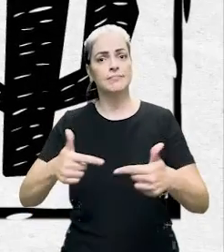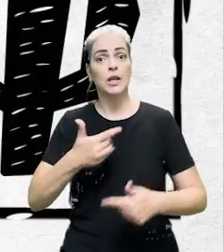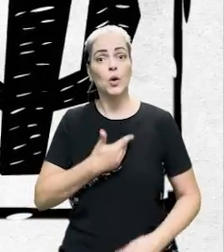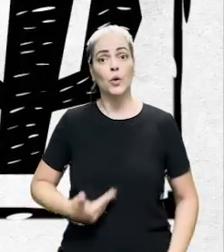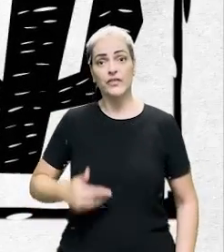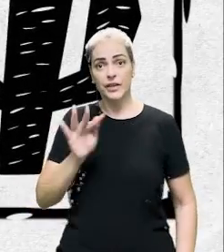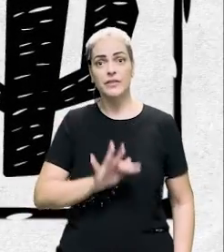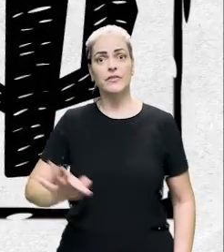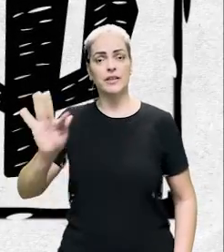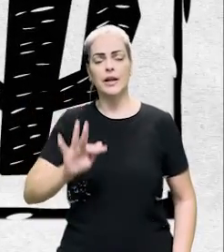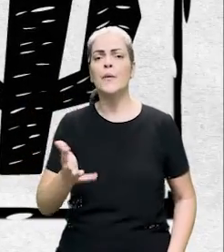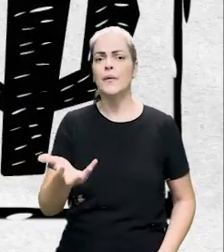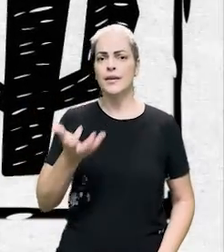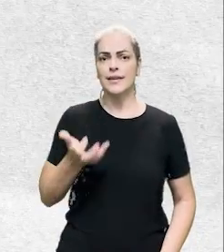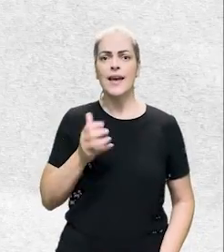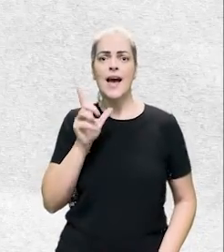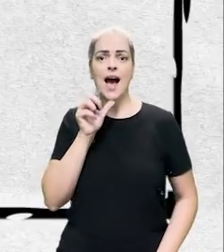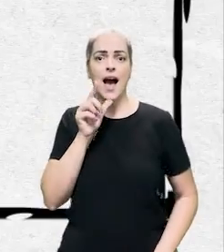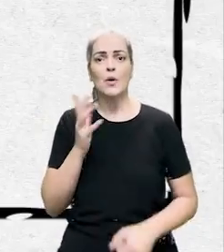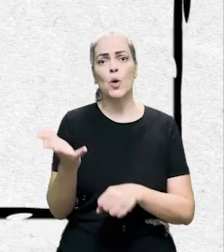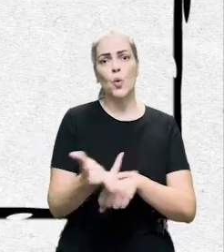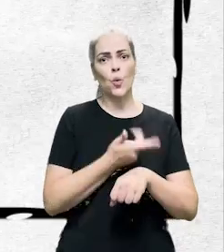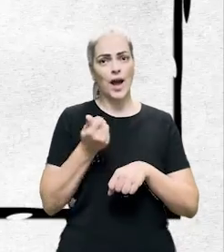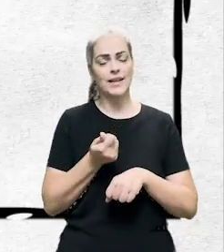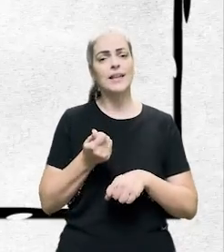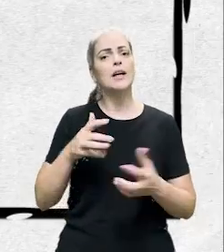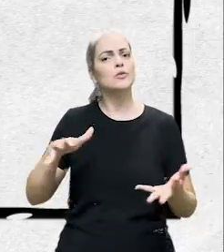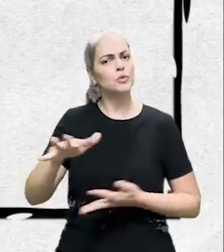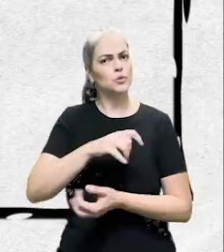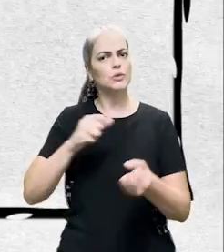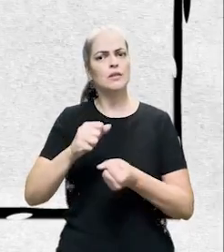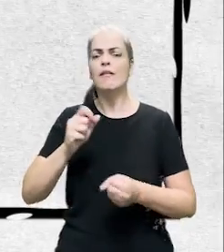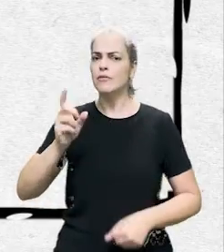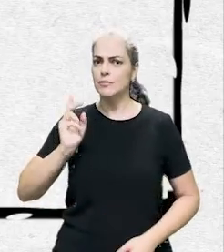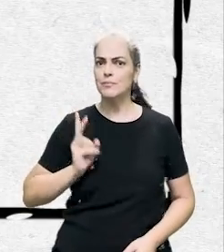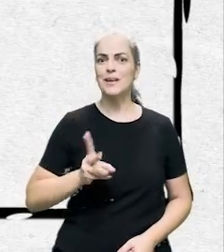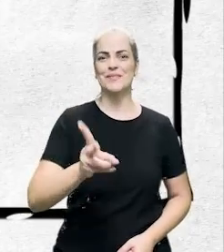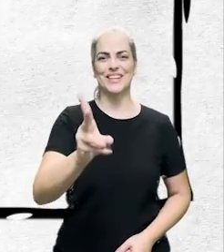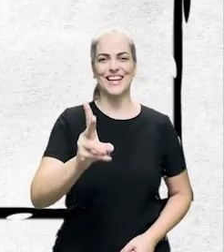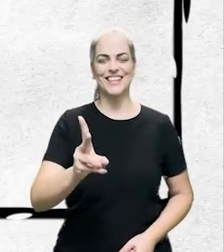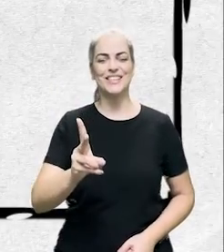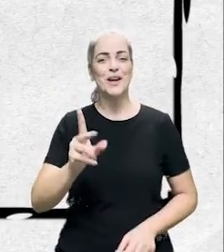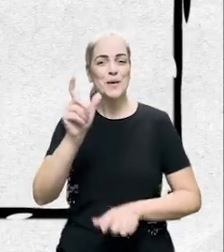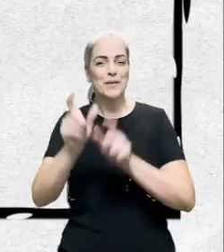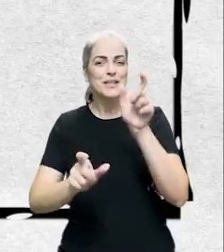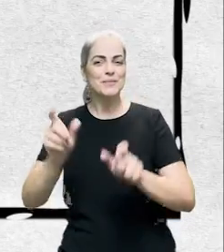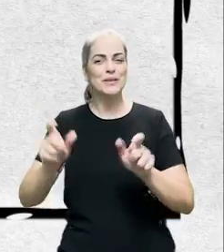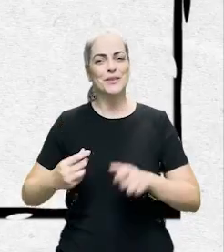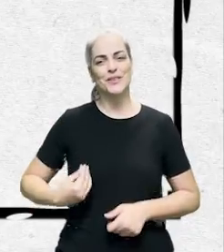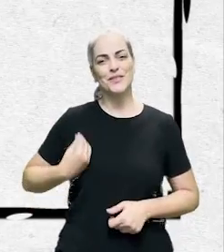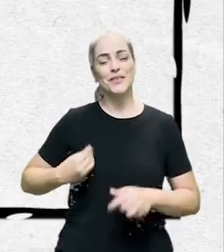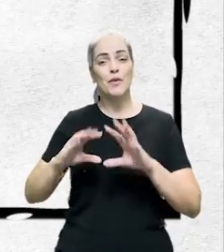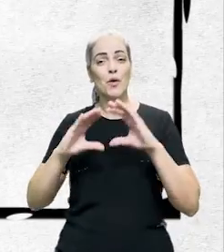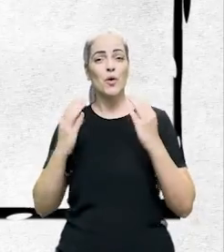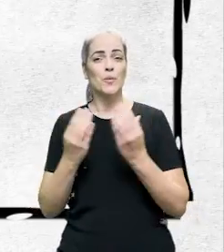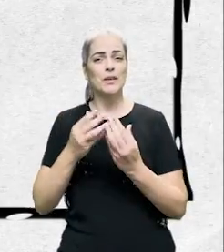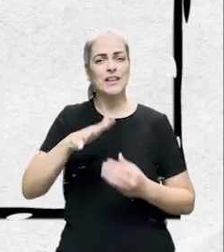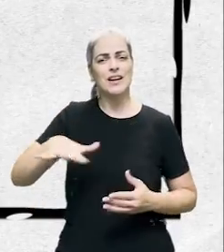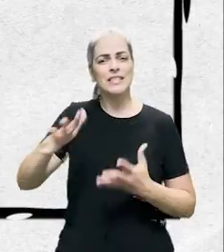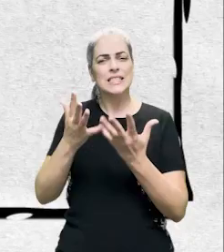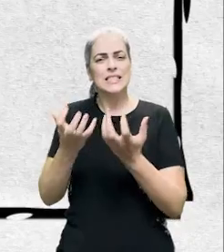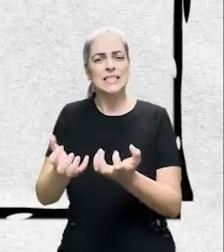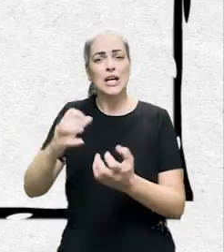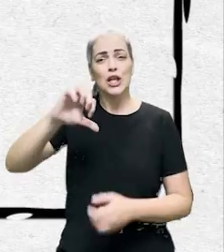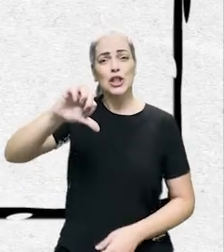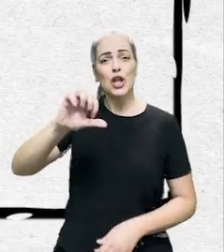do governo federal de levar água de qualidade de forma sustentável e permanente para comunidades rurais do